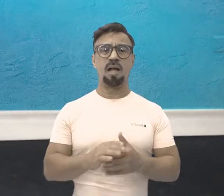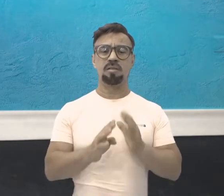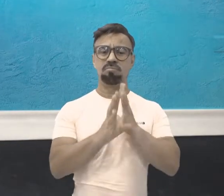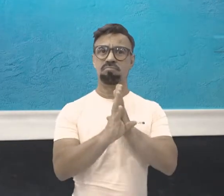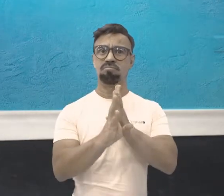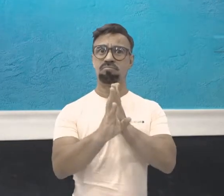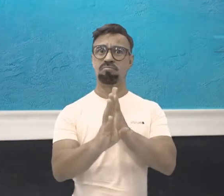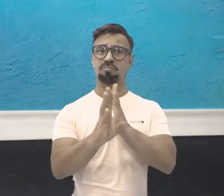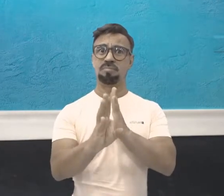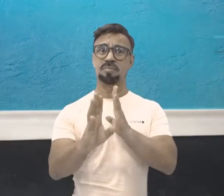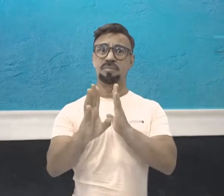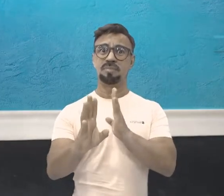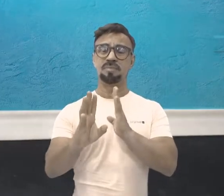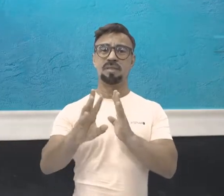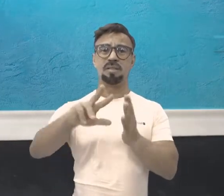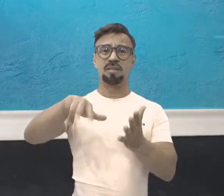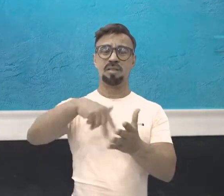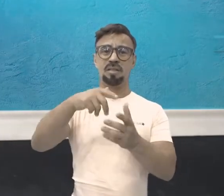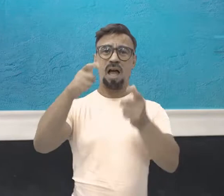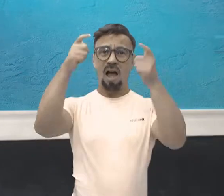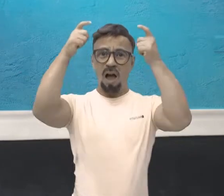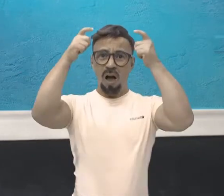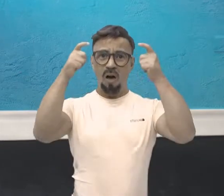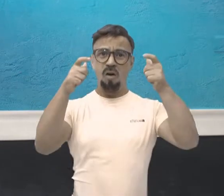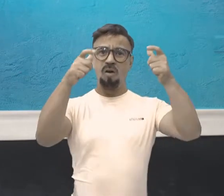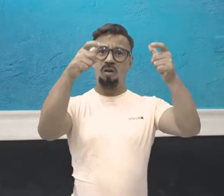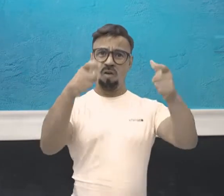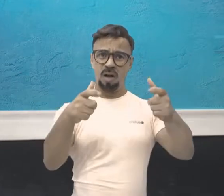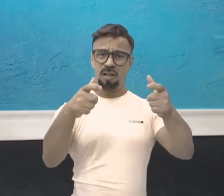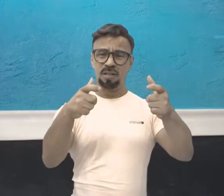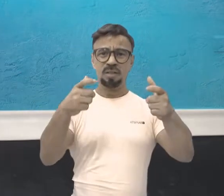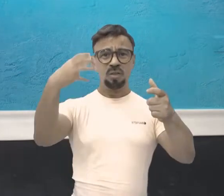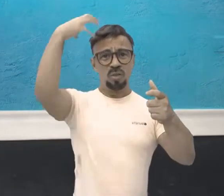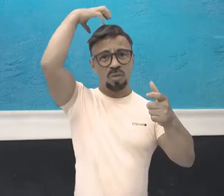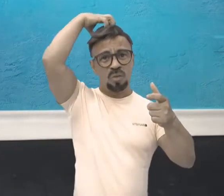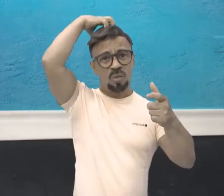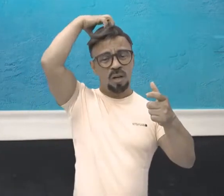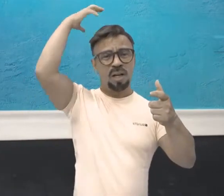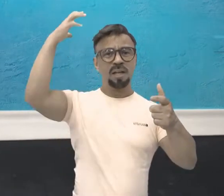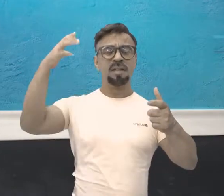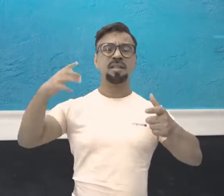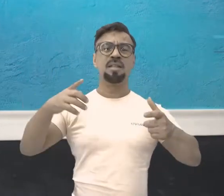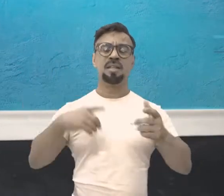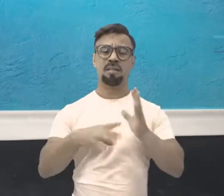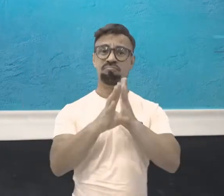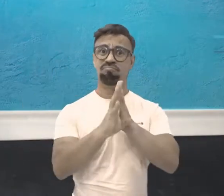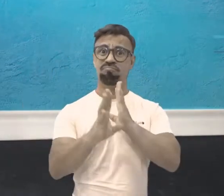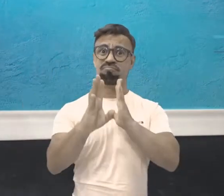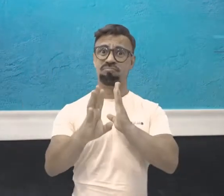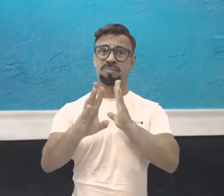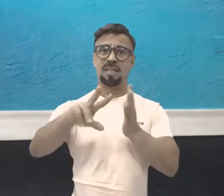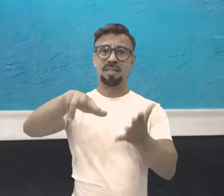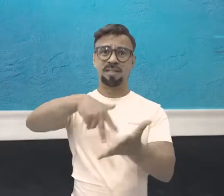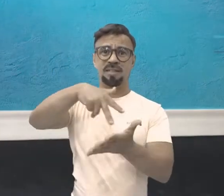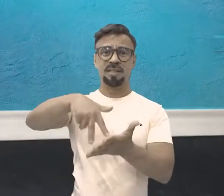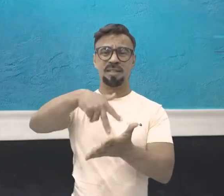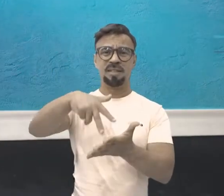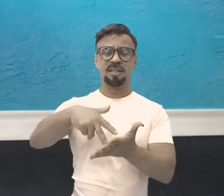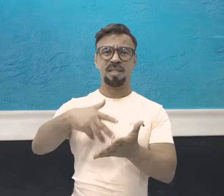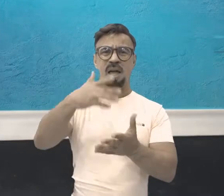cortejo acontece para a coroação dos reis congos, tendo nesse cortejo